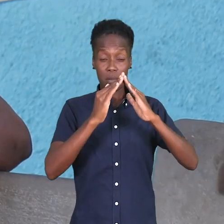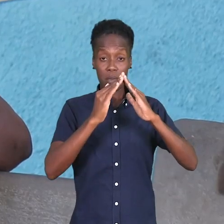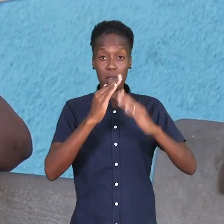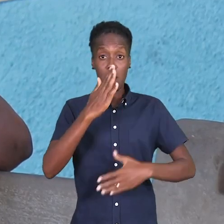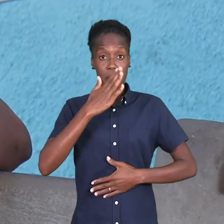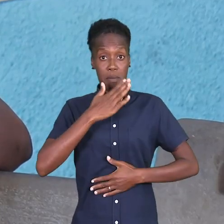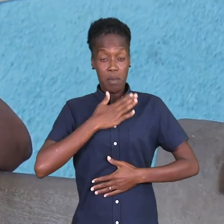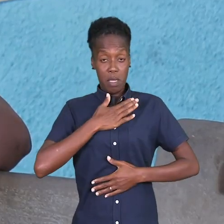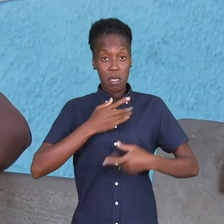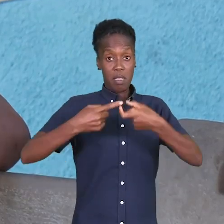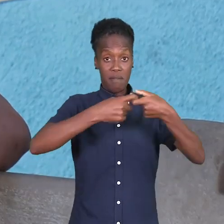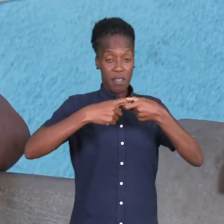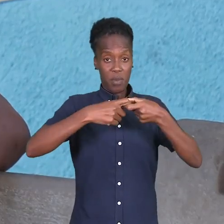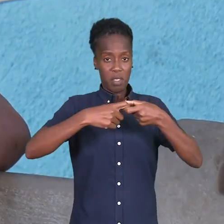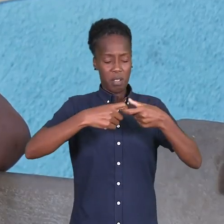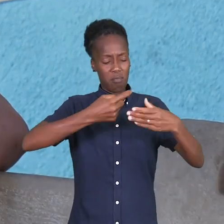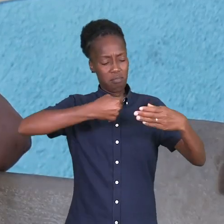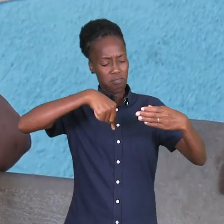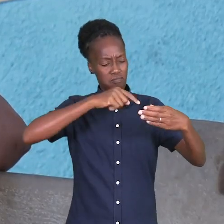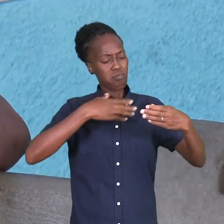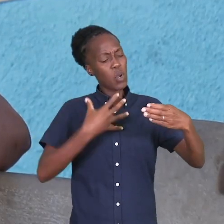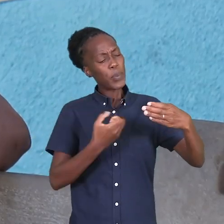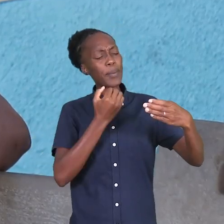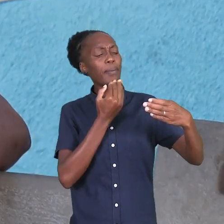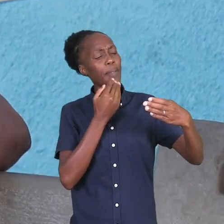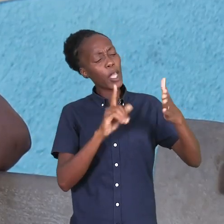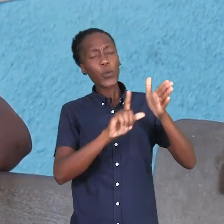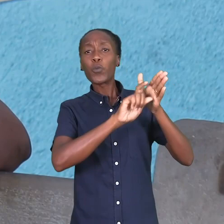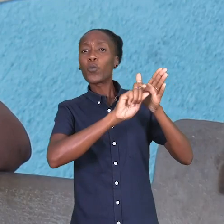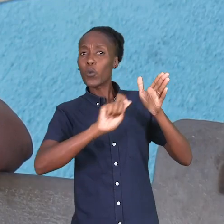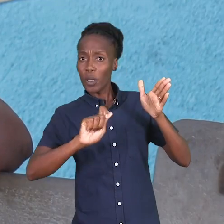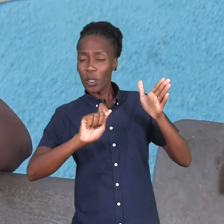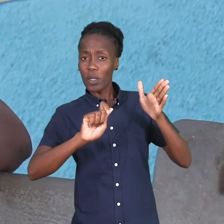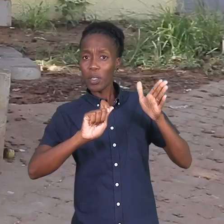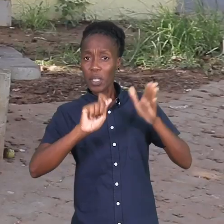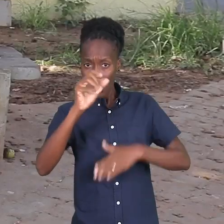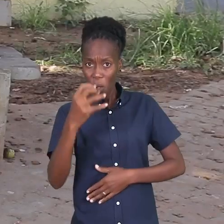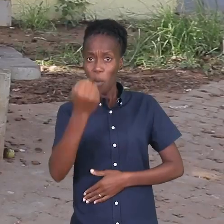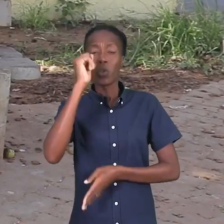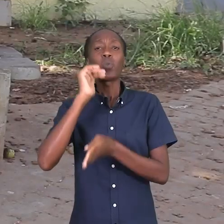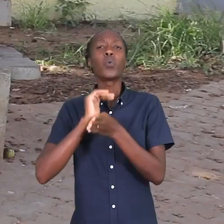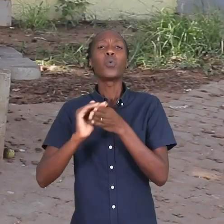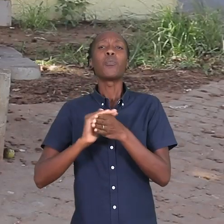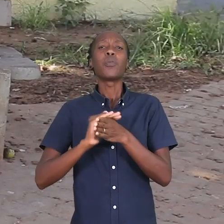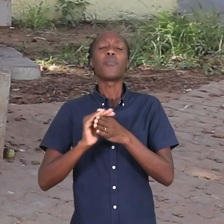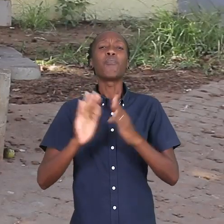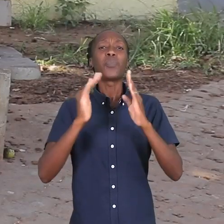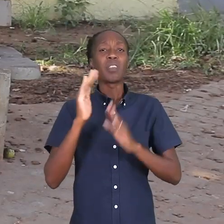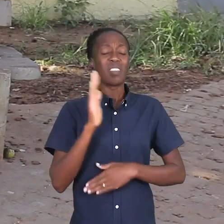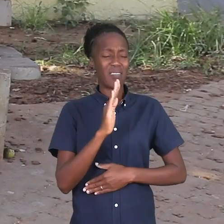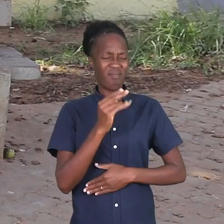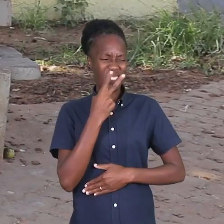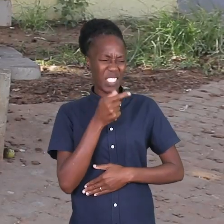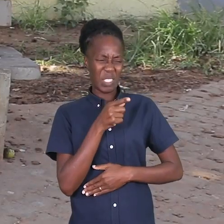isso que tem acontecido. Eu vejo primeiro se dentro da minha casa existem pessoas exemplares